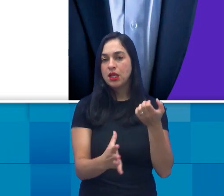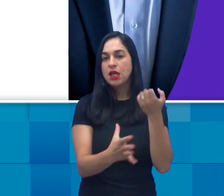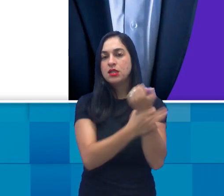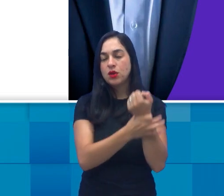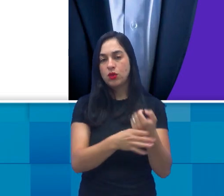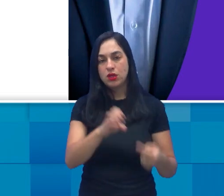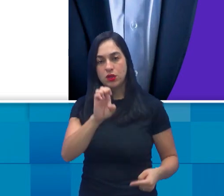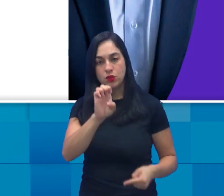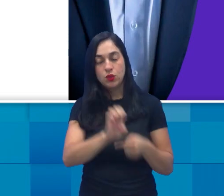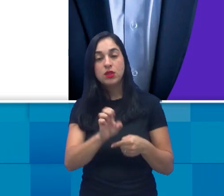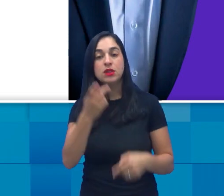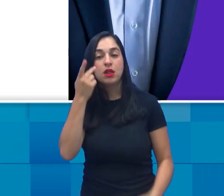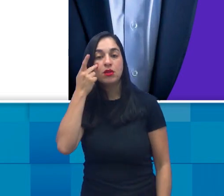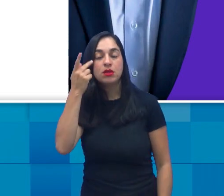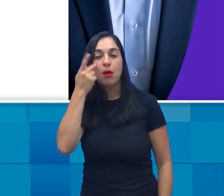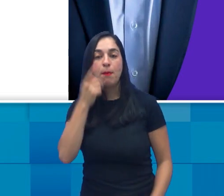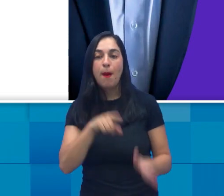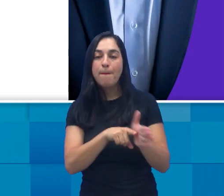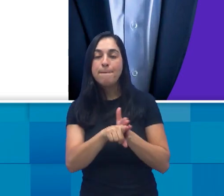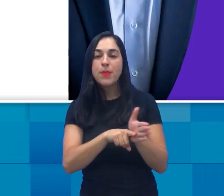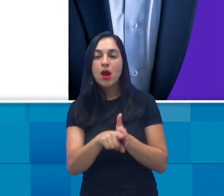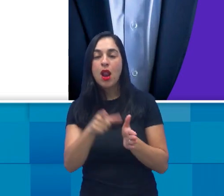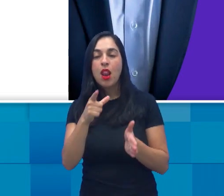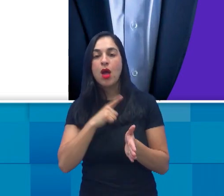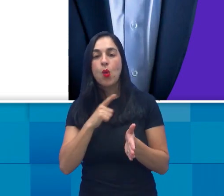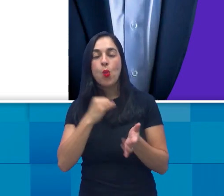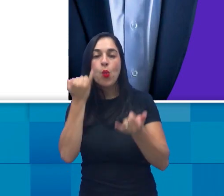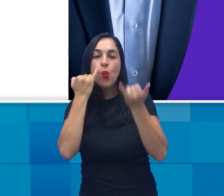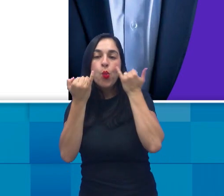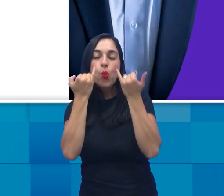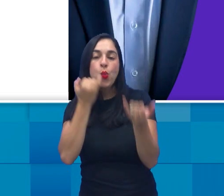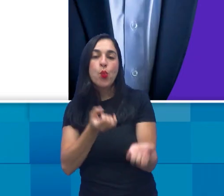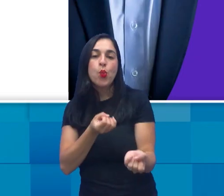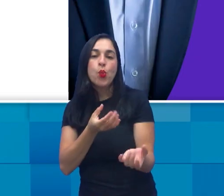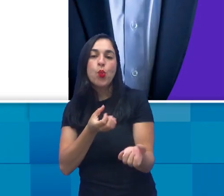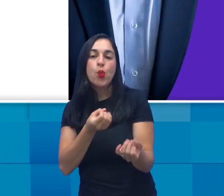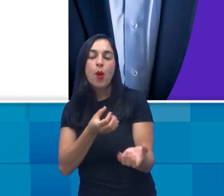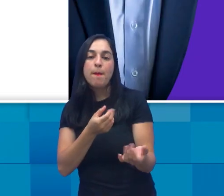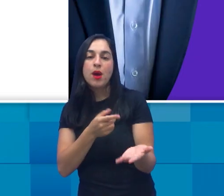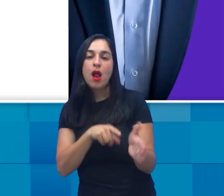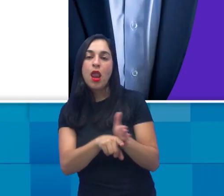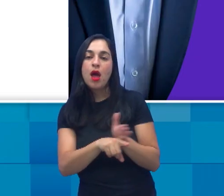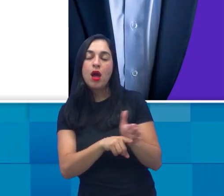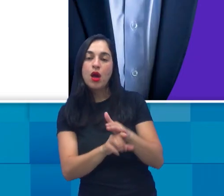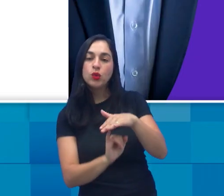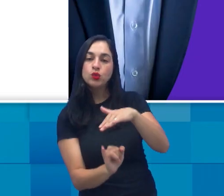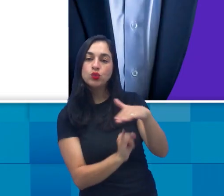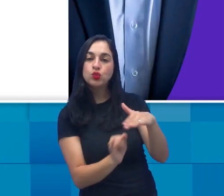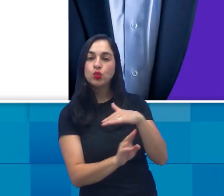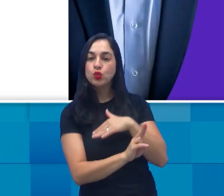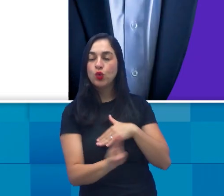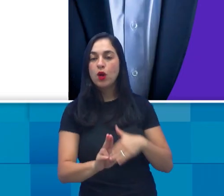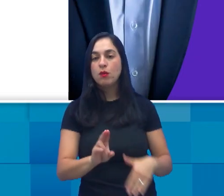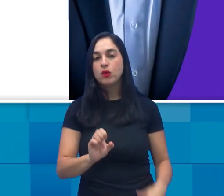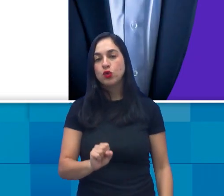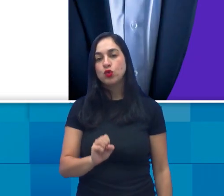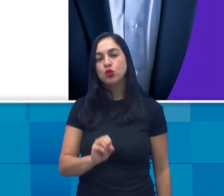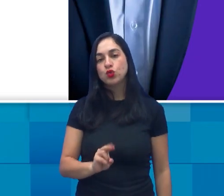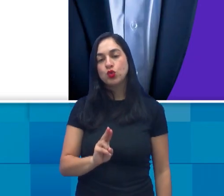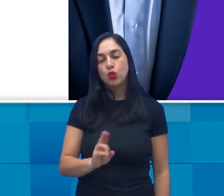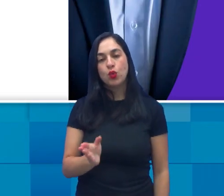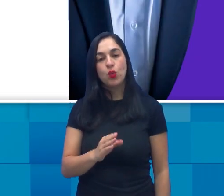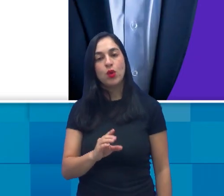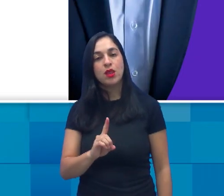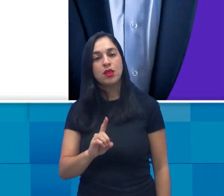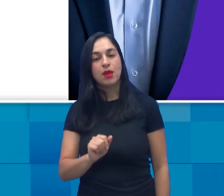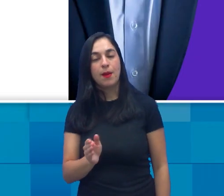Paulo, analisado pelo Instituto Sou da Paz. Foram registrados 86